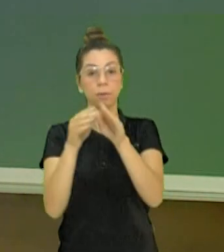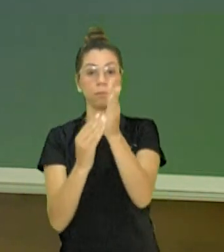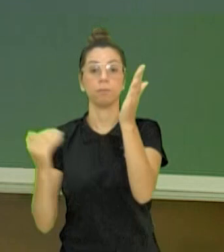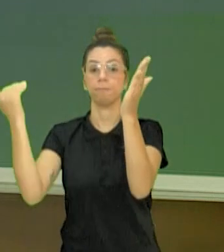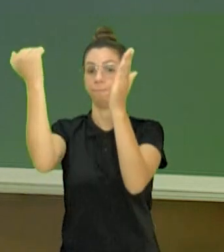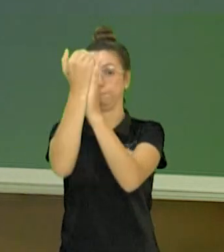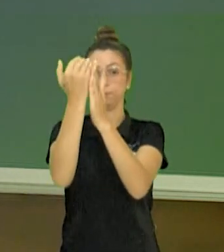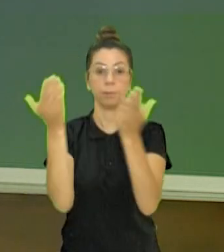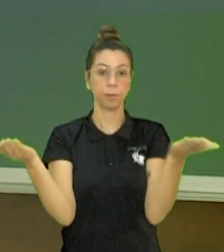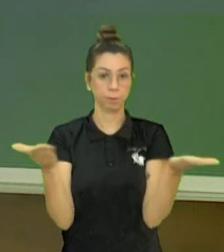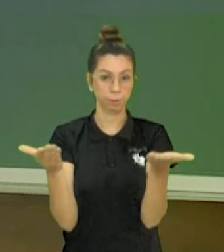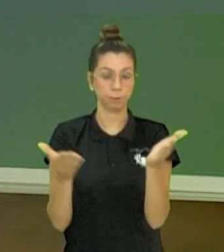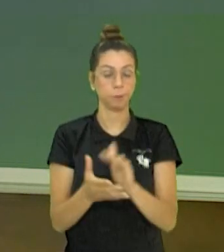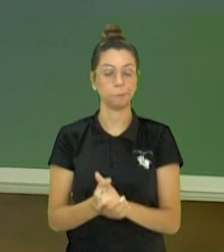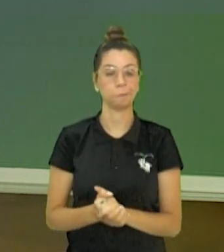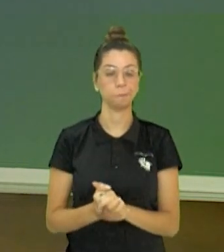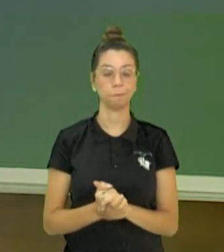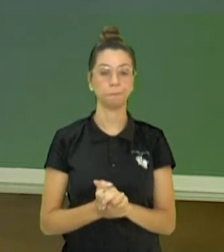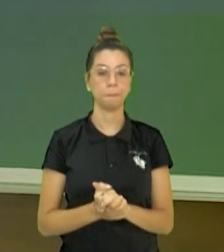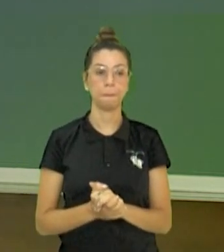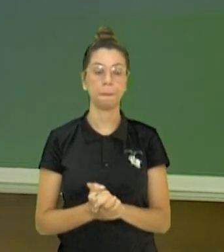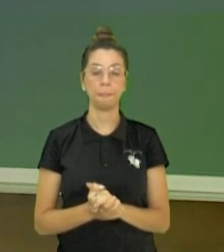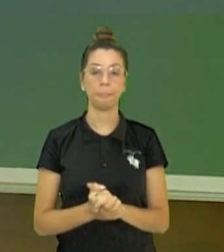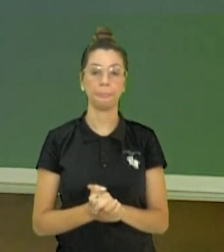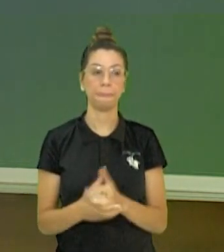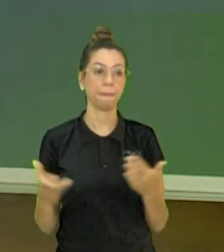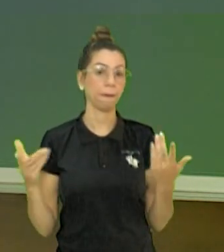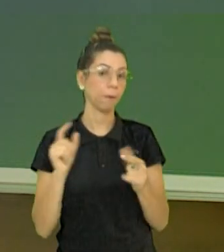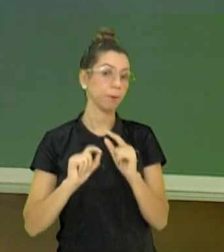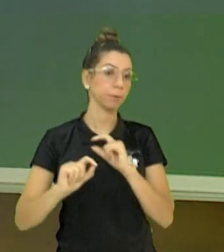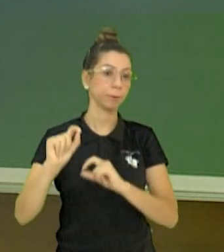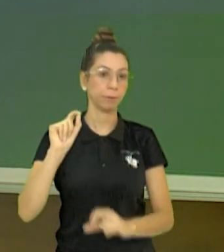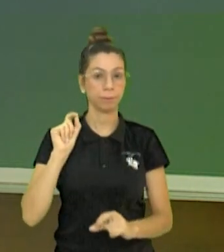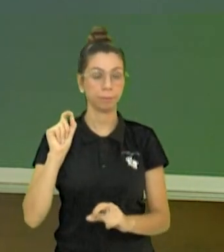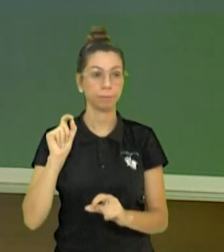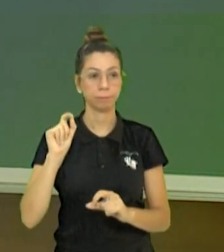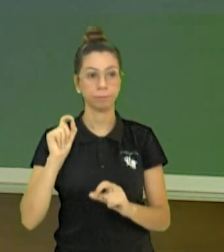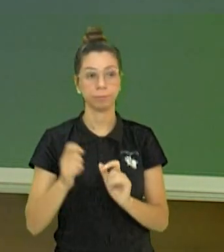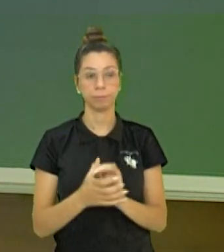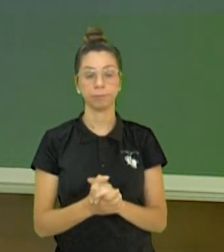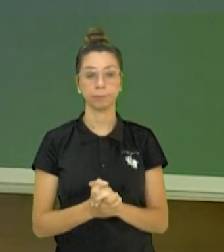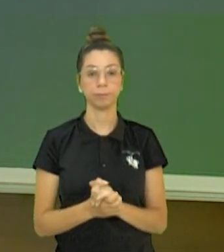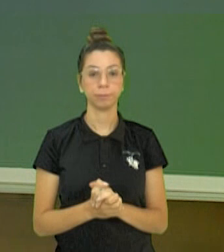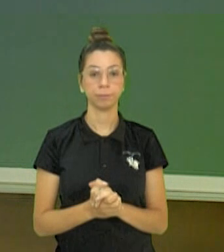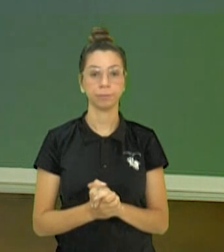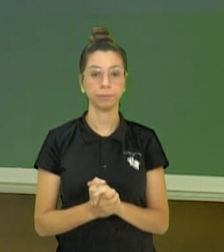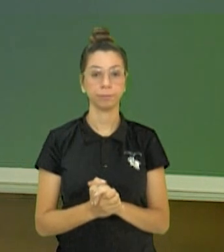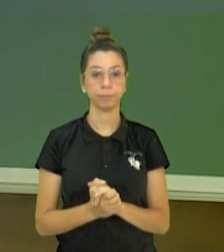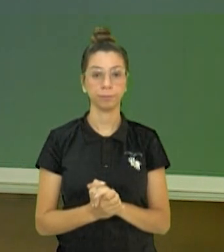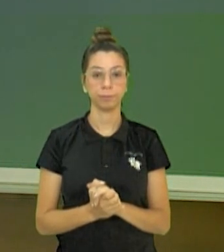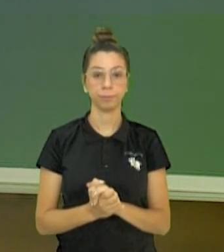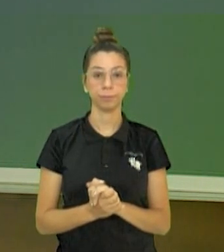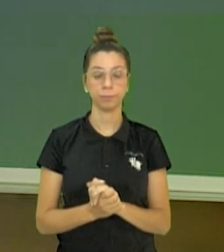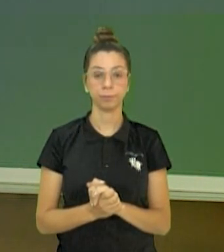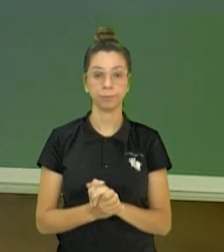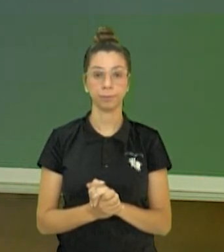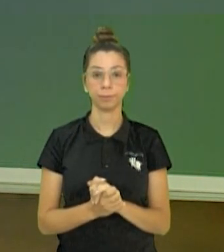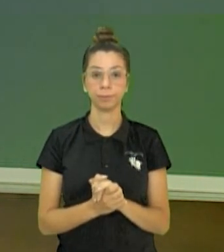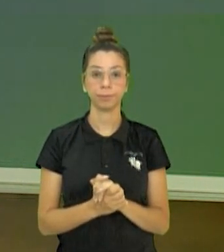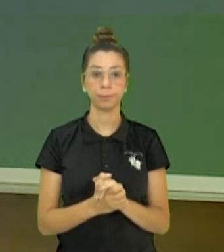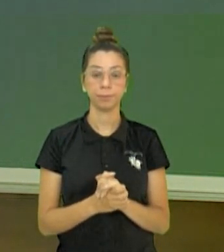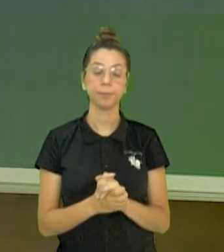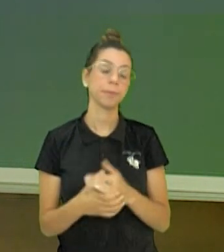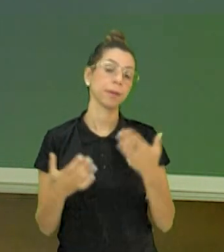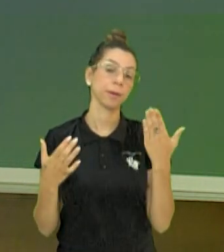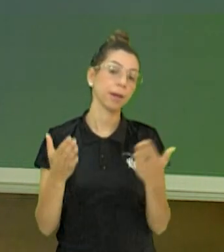more. Então, olha só o que vocês irão fazer, pessoal. Mark the correct phrases based on the pictures.